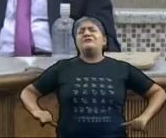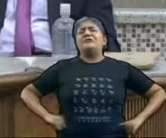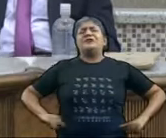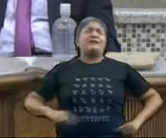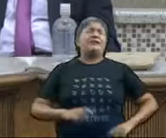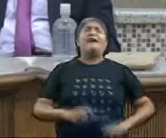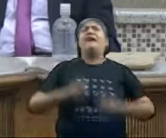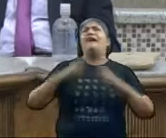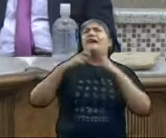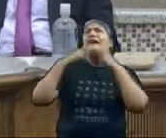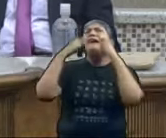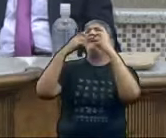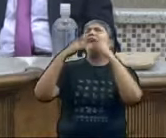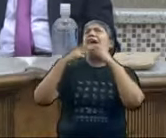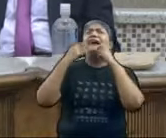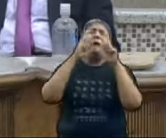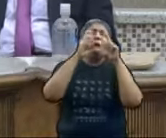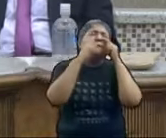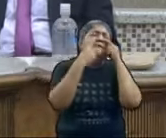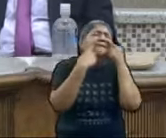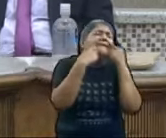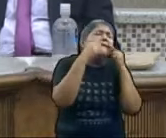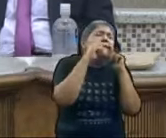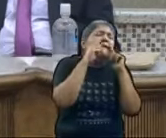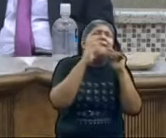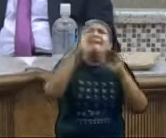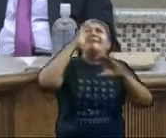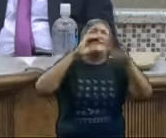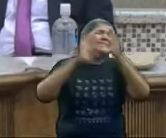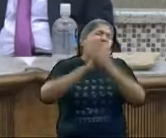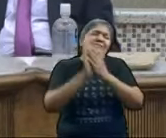dor do meu povo, eu sei onde é que está doendo, eu conheço.